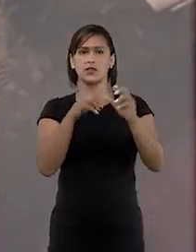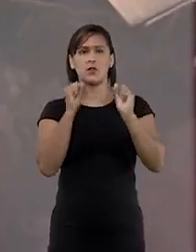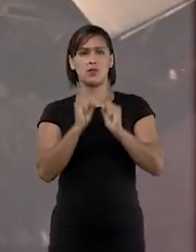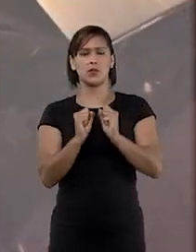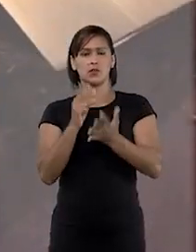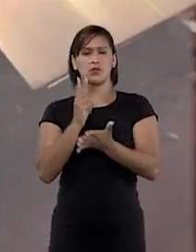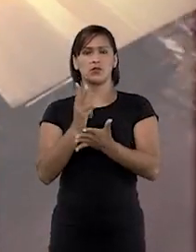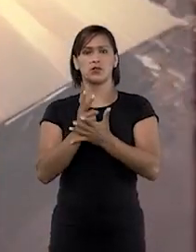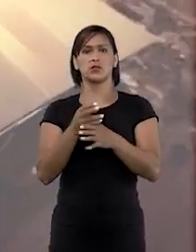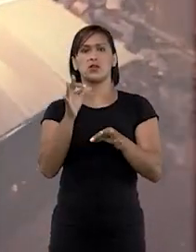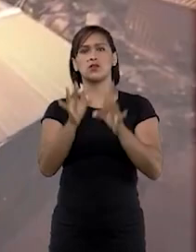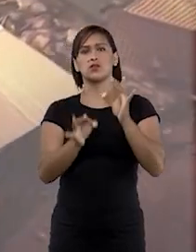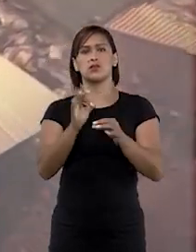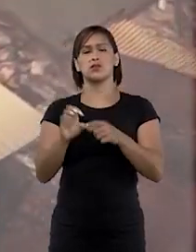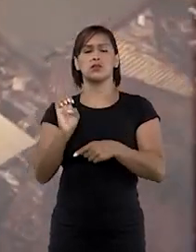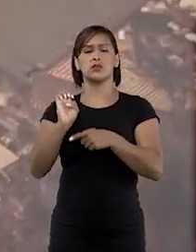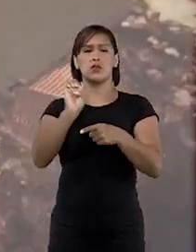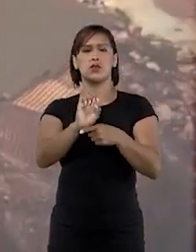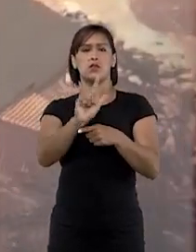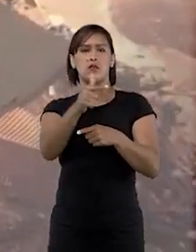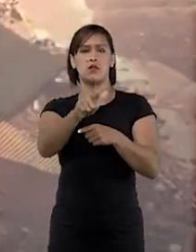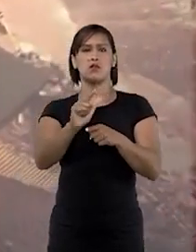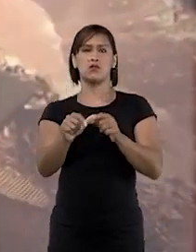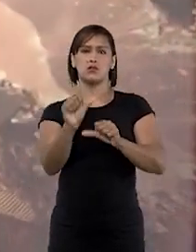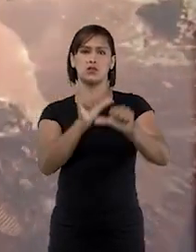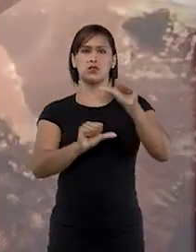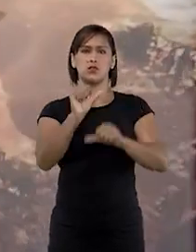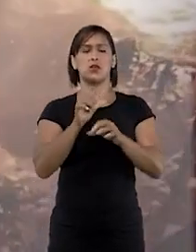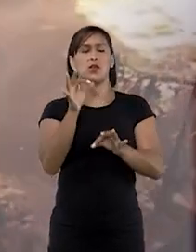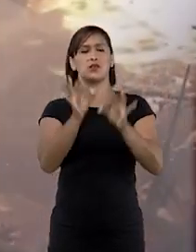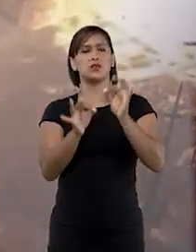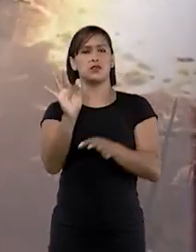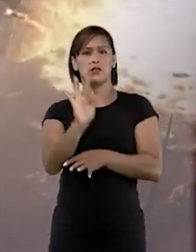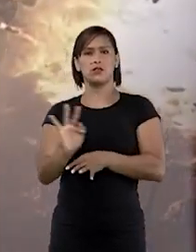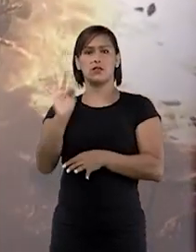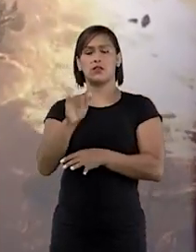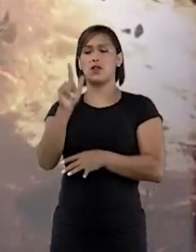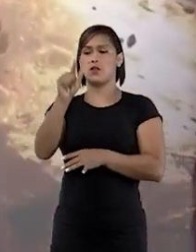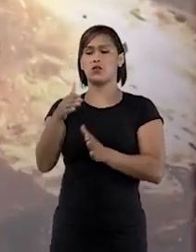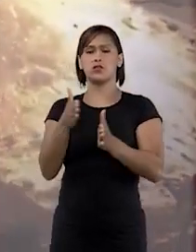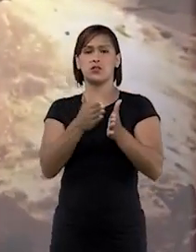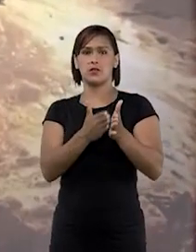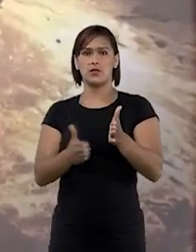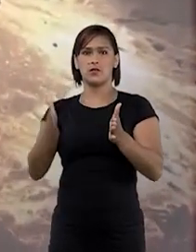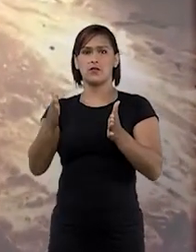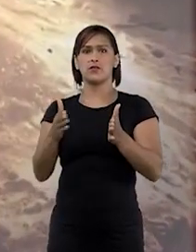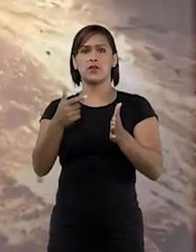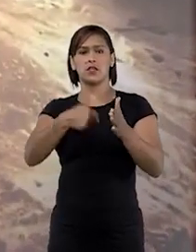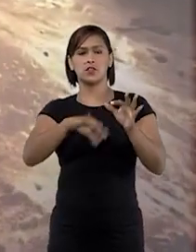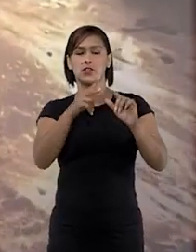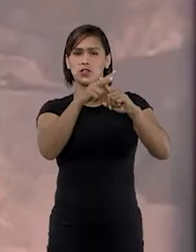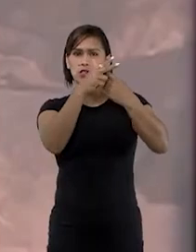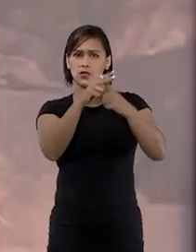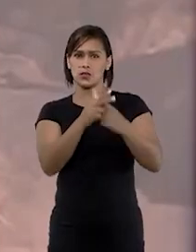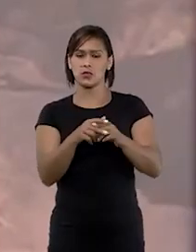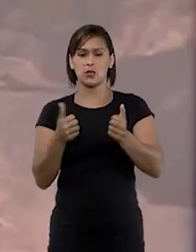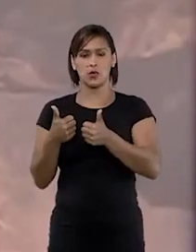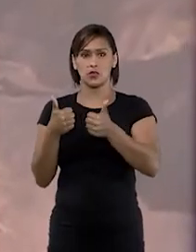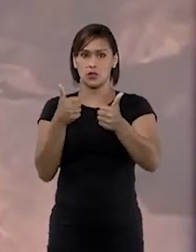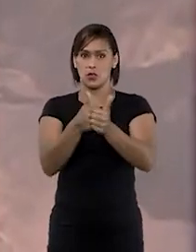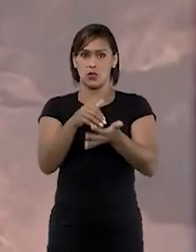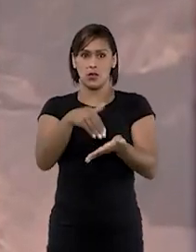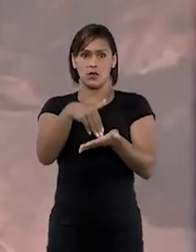e deve permanecer na justiça estadual ou ser remetido à justiça federal onde tramita a execução de termo de ajustamento